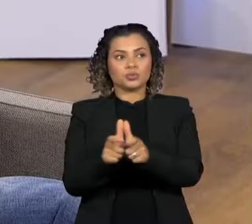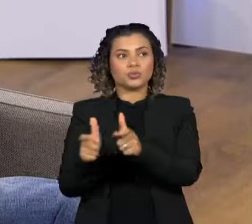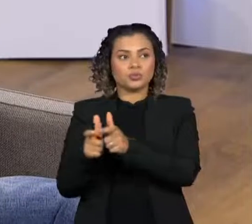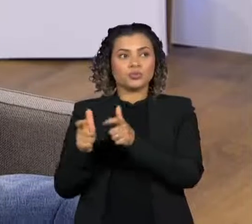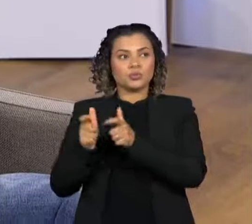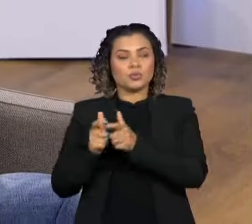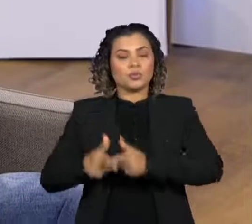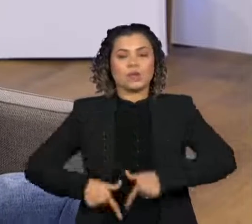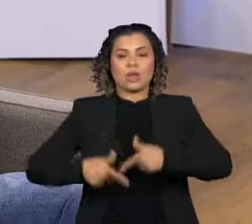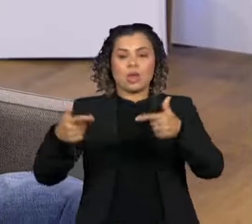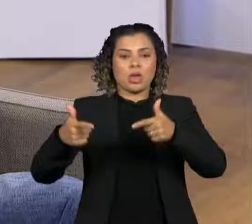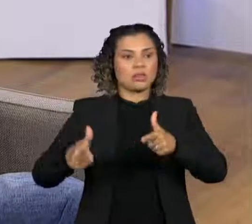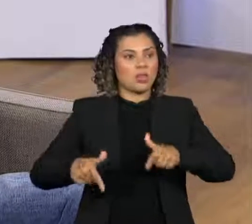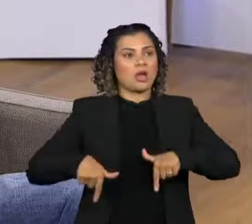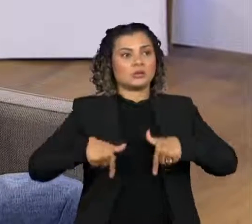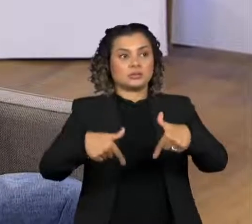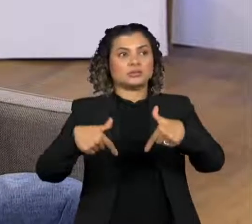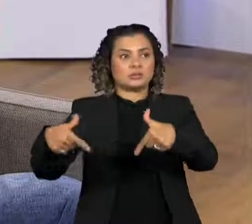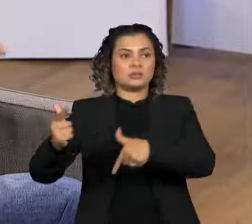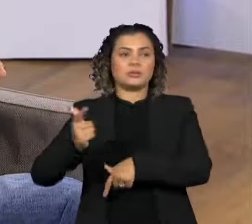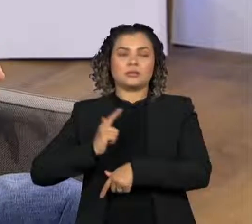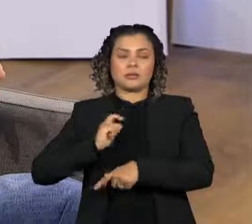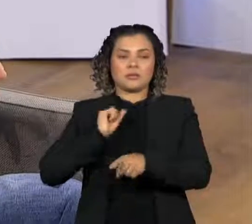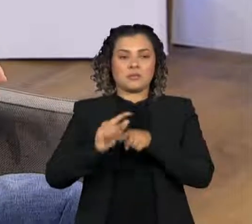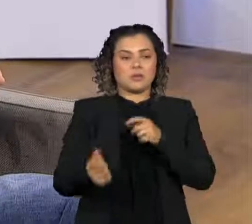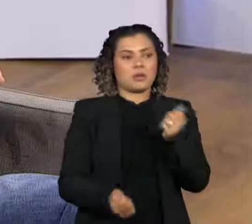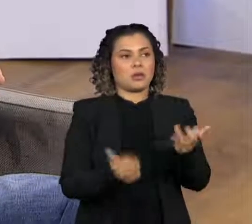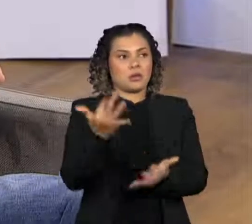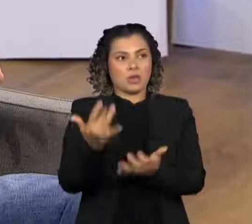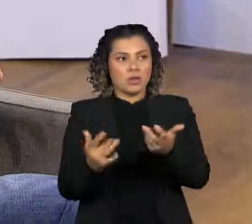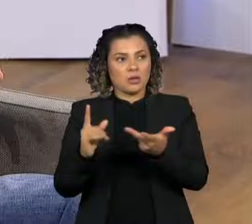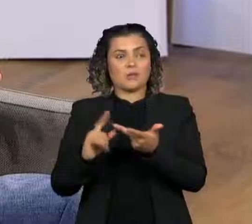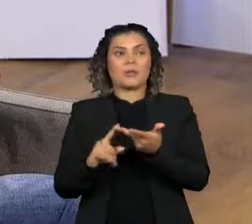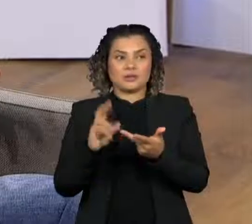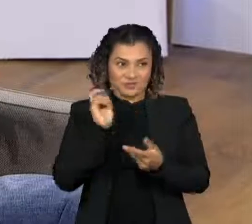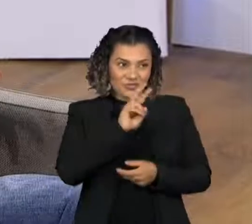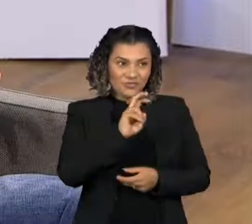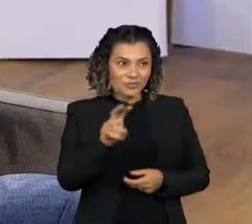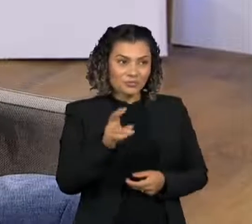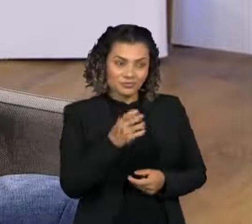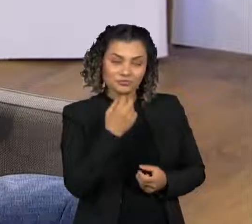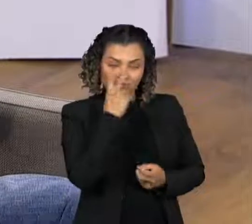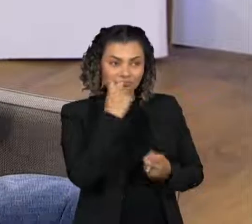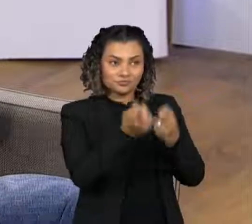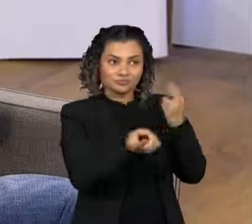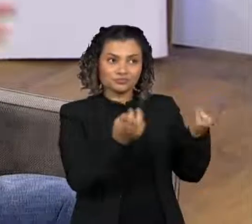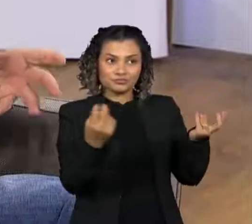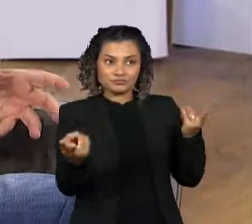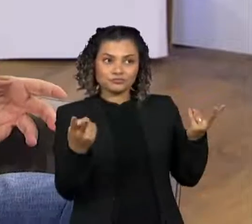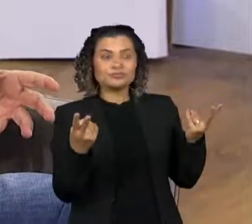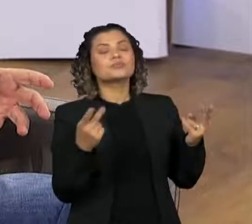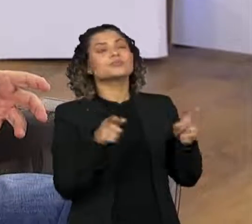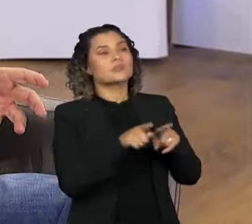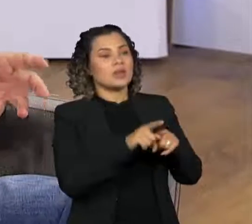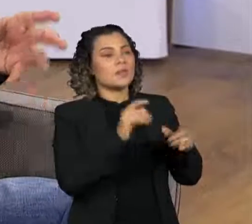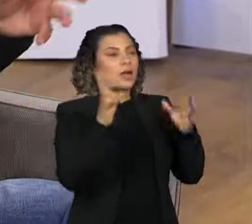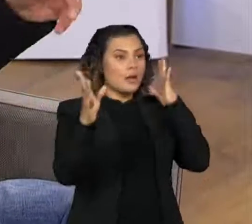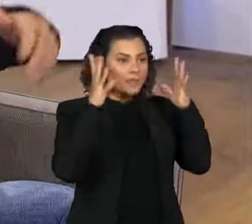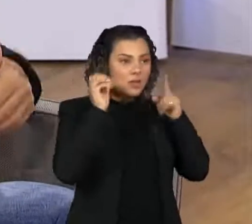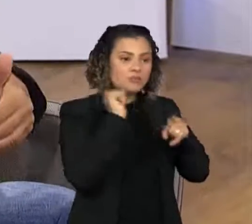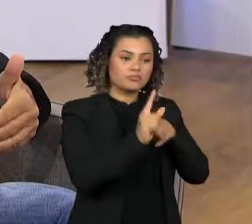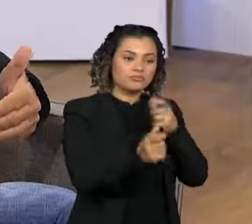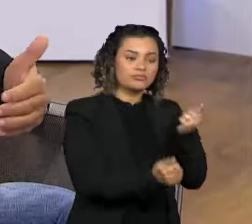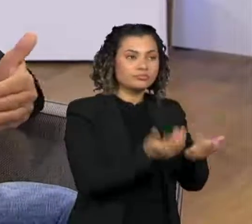armados que fizeram ações de queima de concessionárias, da estrada, de queima de